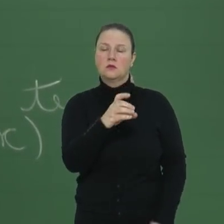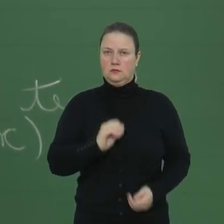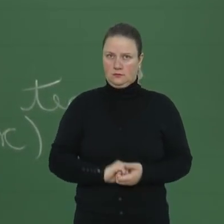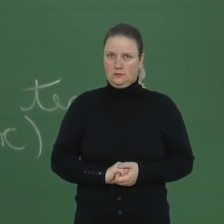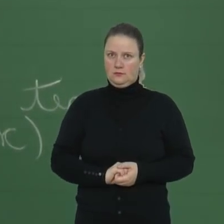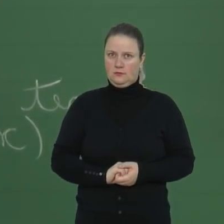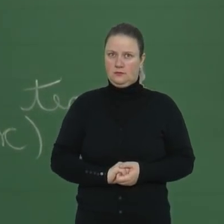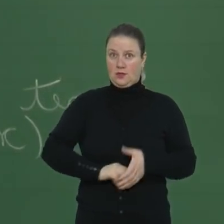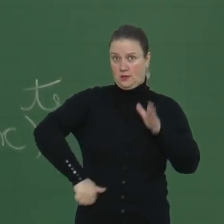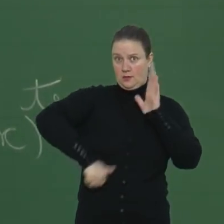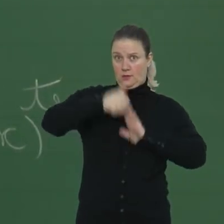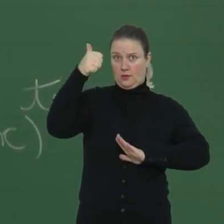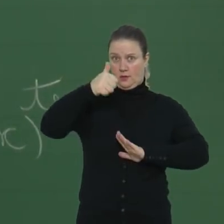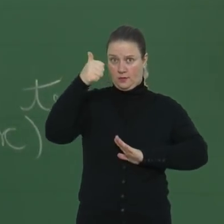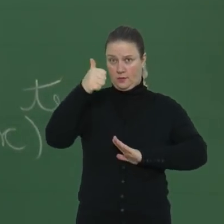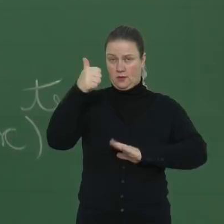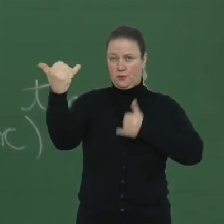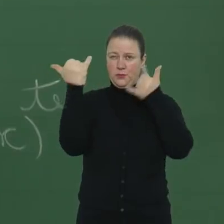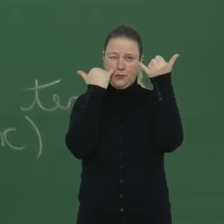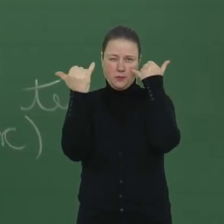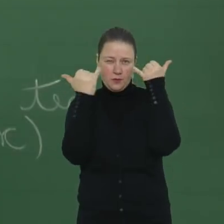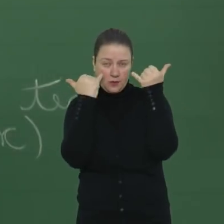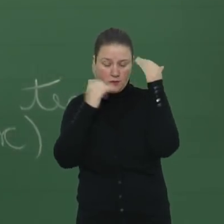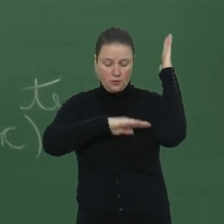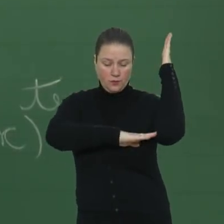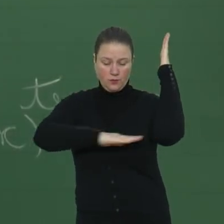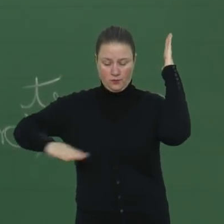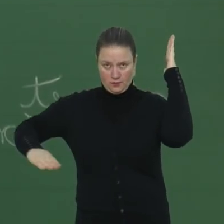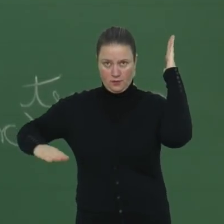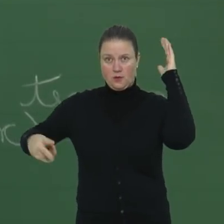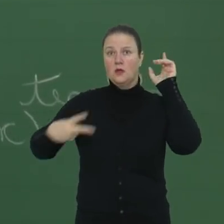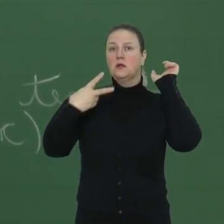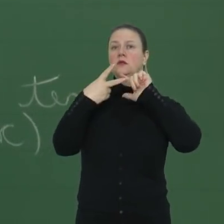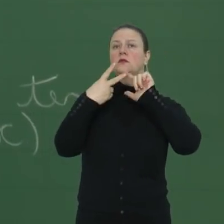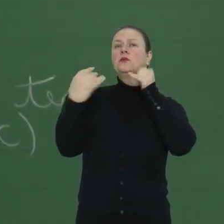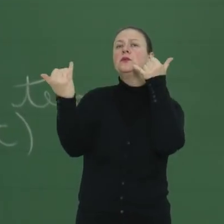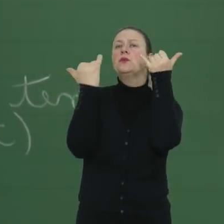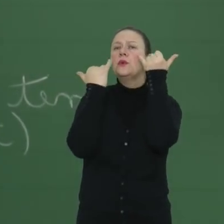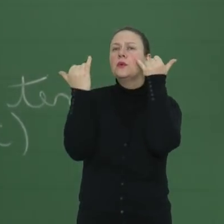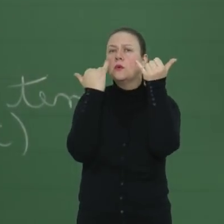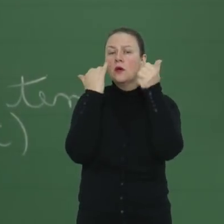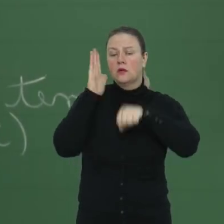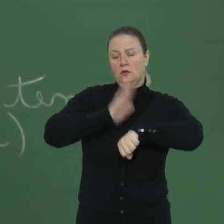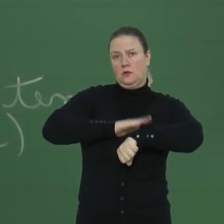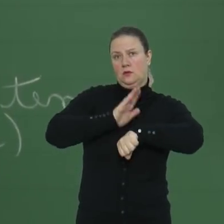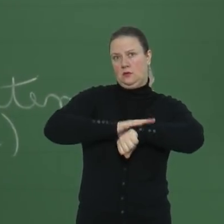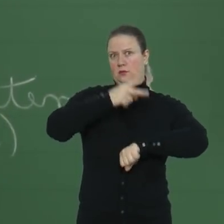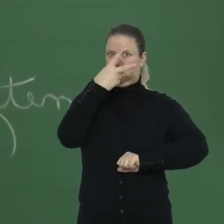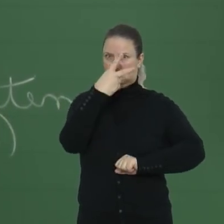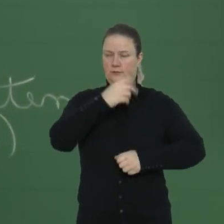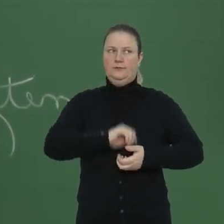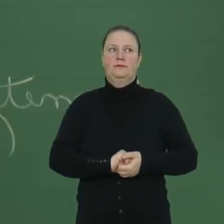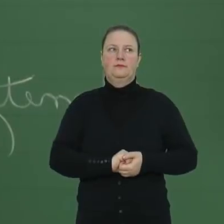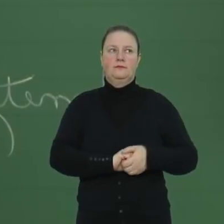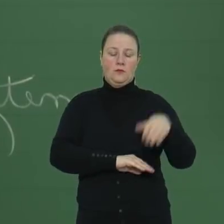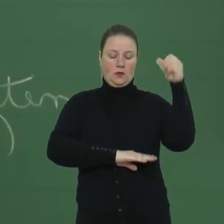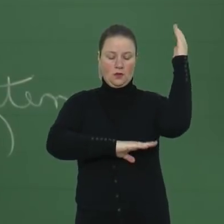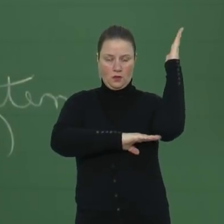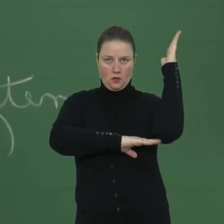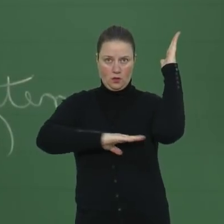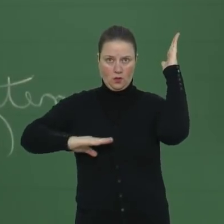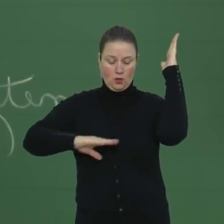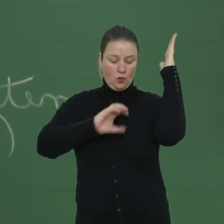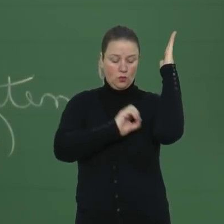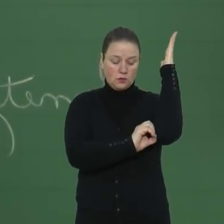minha primeira, né? Minha primeira informação do gráfico. A segunda, o que é? O tempo 2, né? Então, aqui no 0, o tempo 1, o